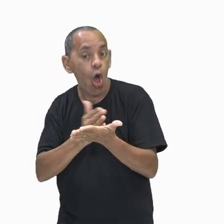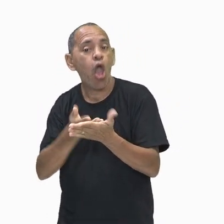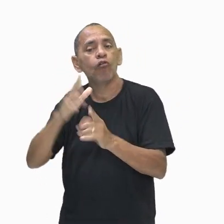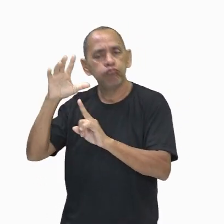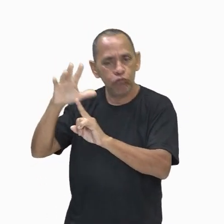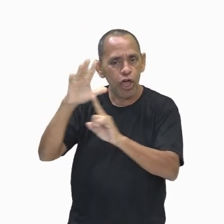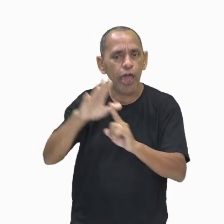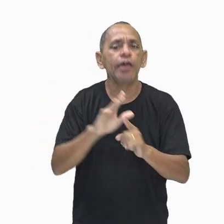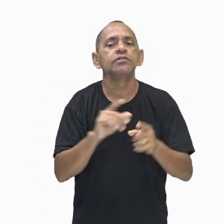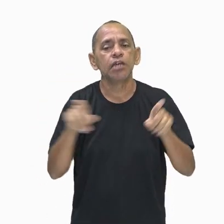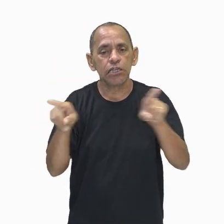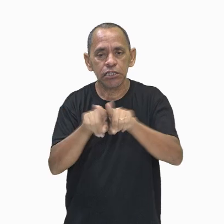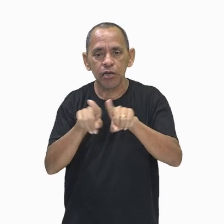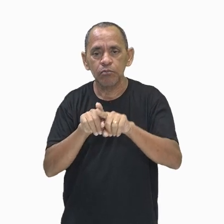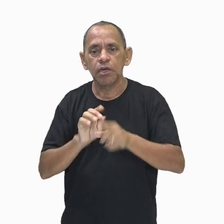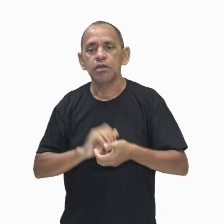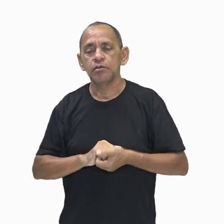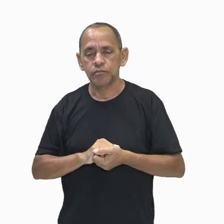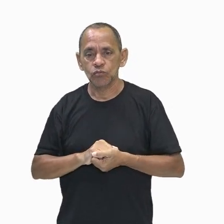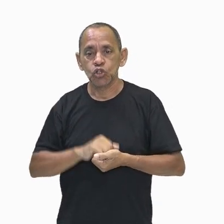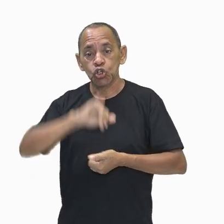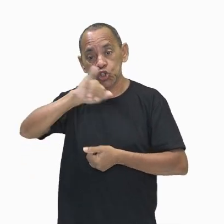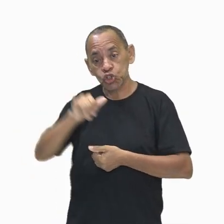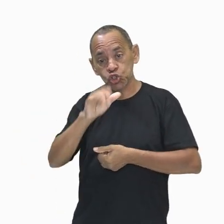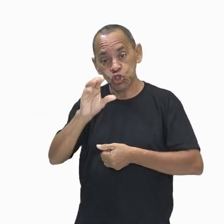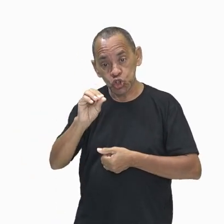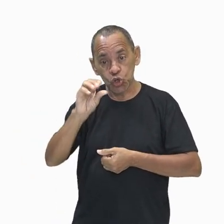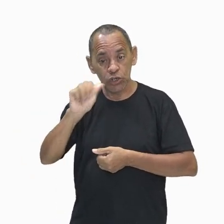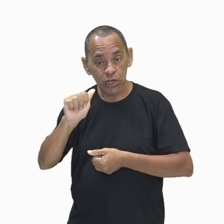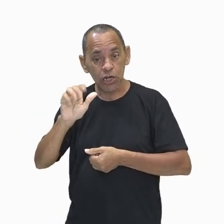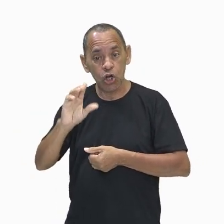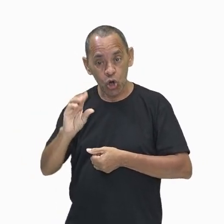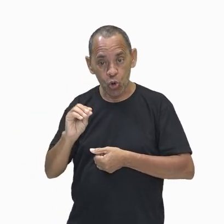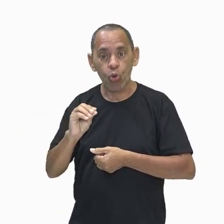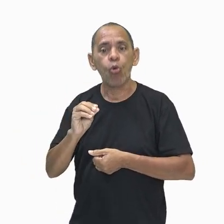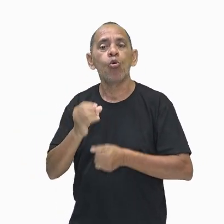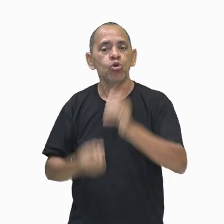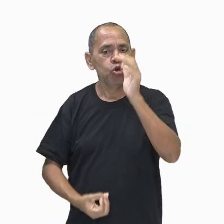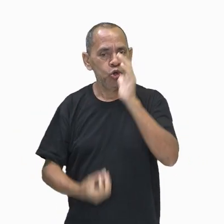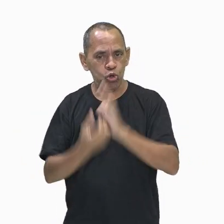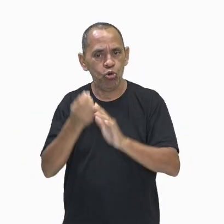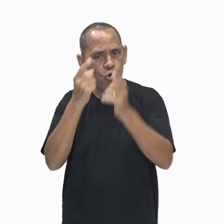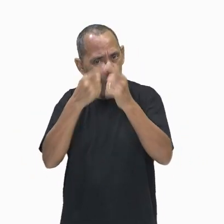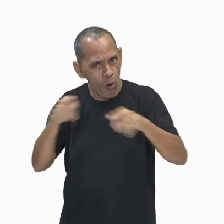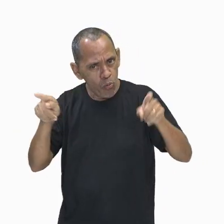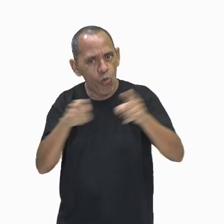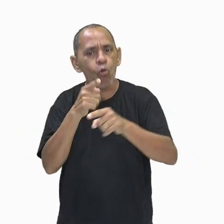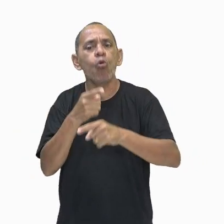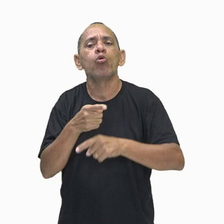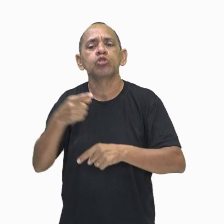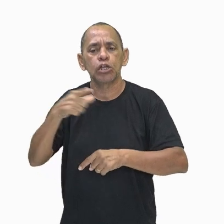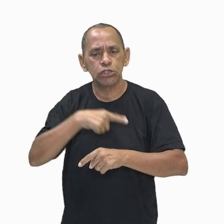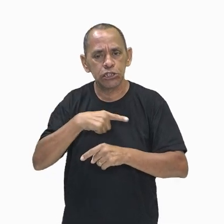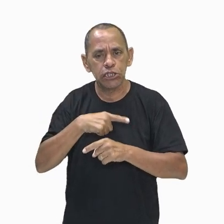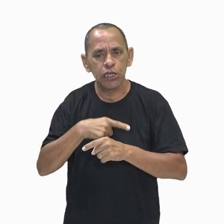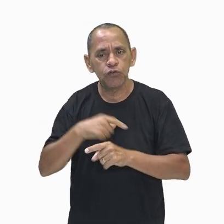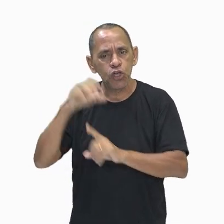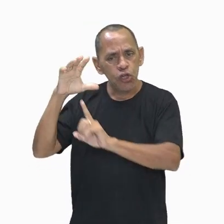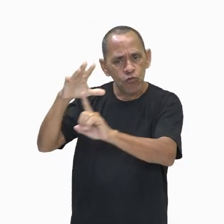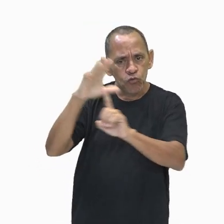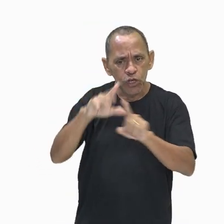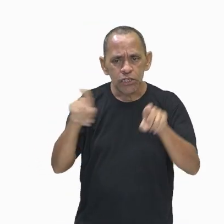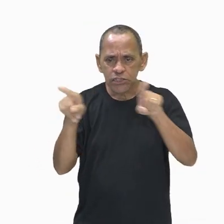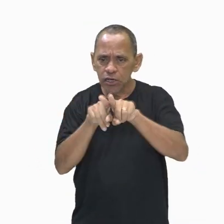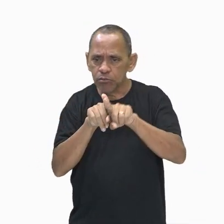proposta por João Gilberto trouxe uma forma mais intimista de fazer música, tá? Então,